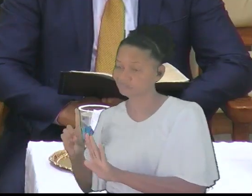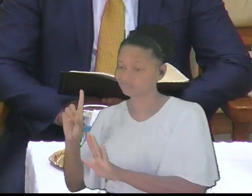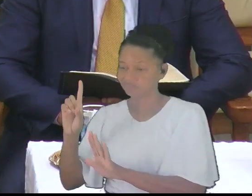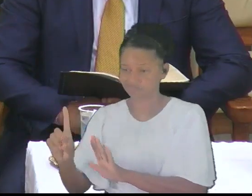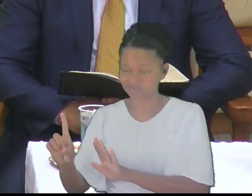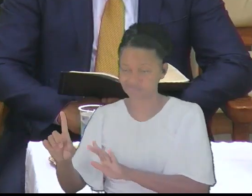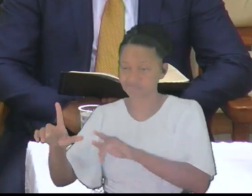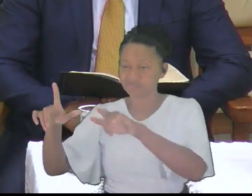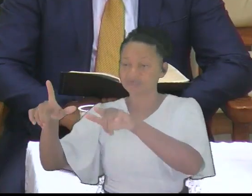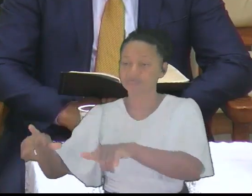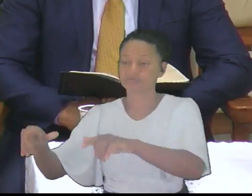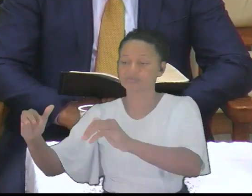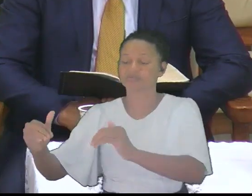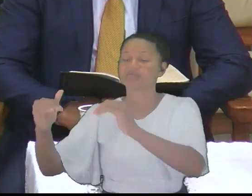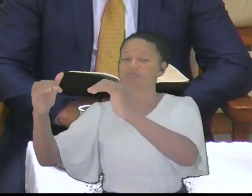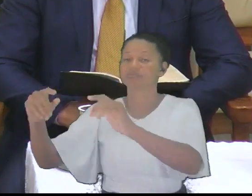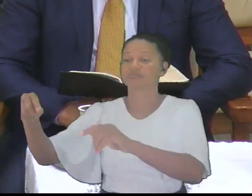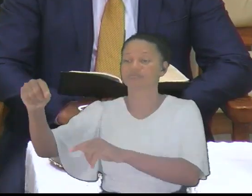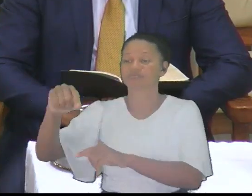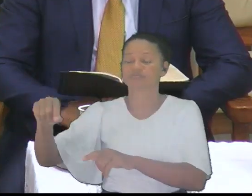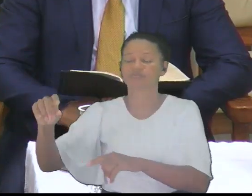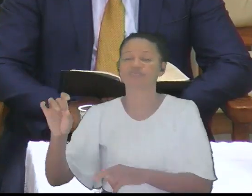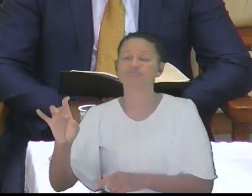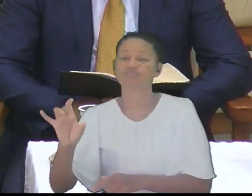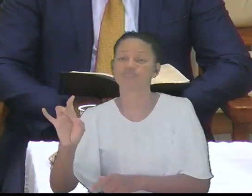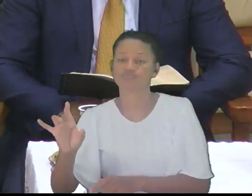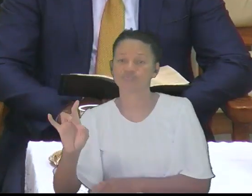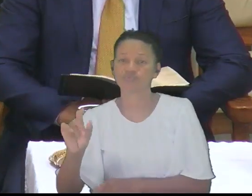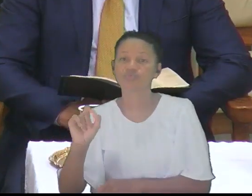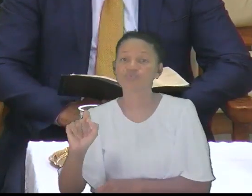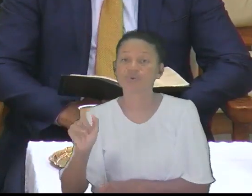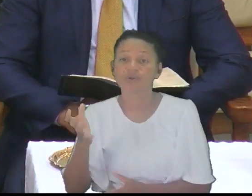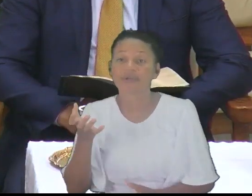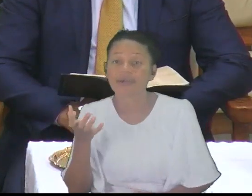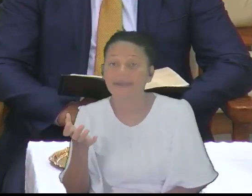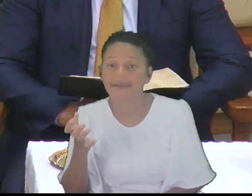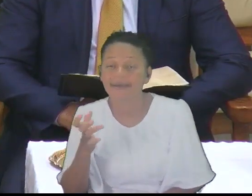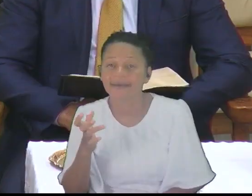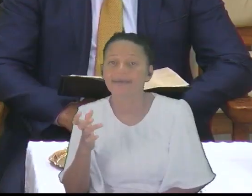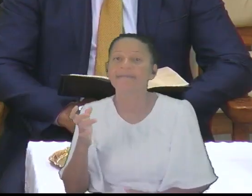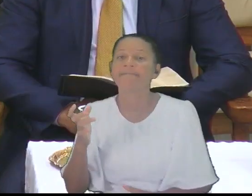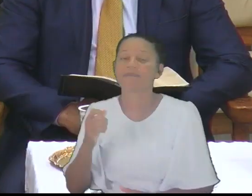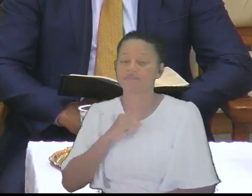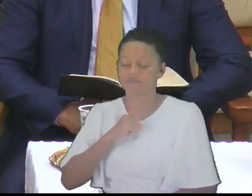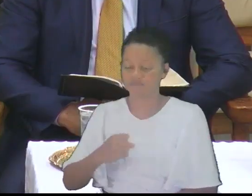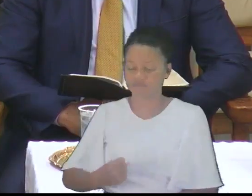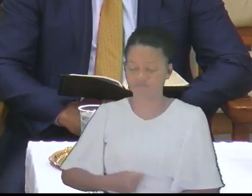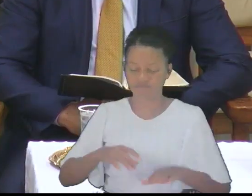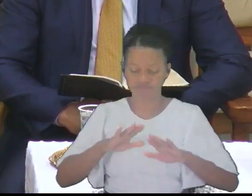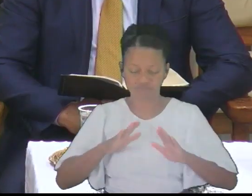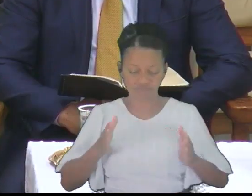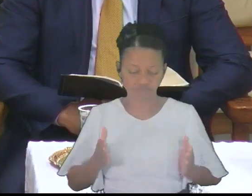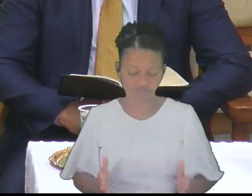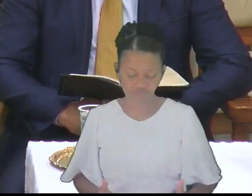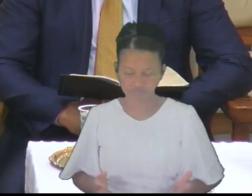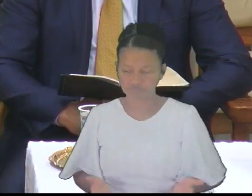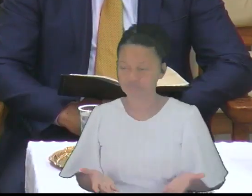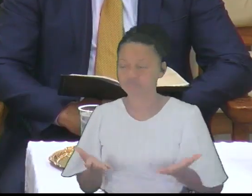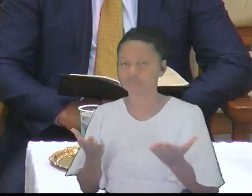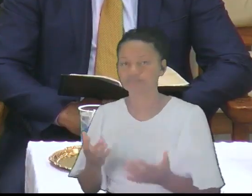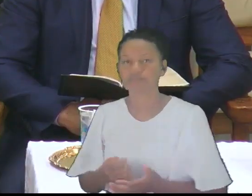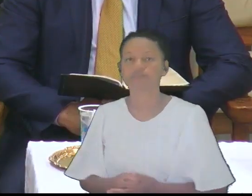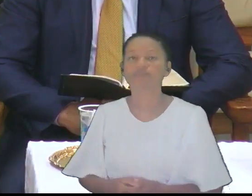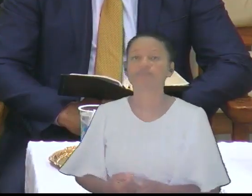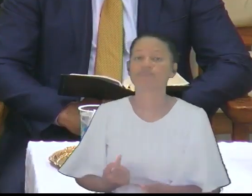no lugar santíssimo, só quem entrava era quem, meus amados irmãos? O sumo sacerdote,